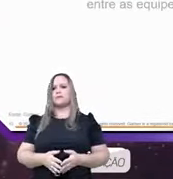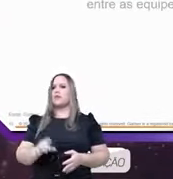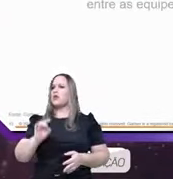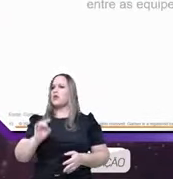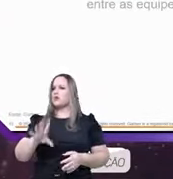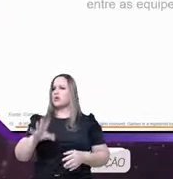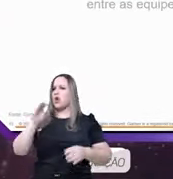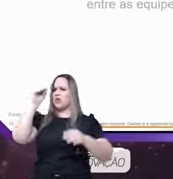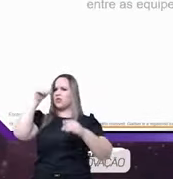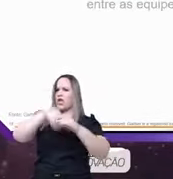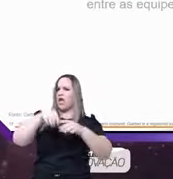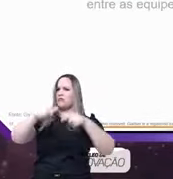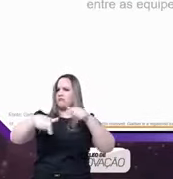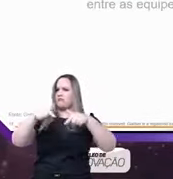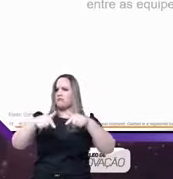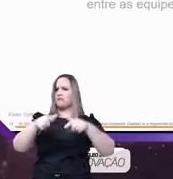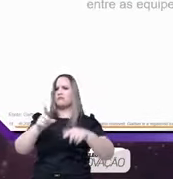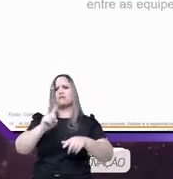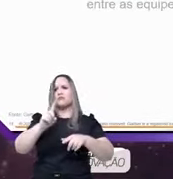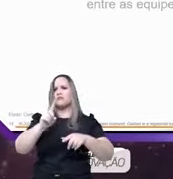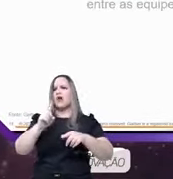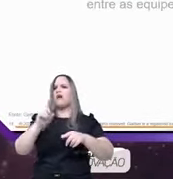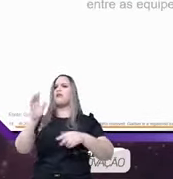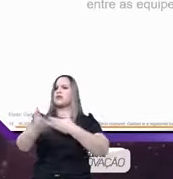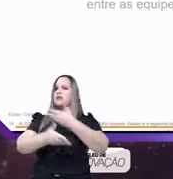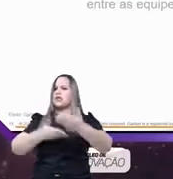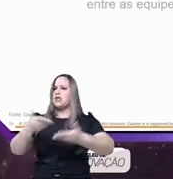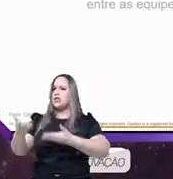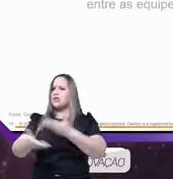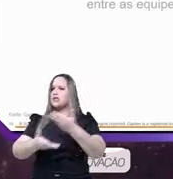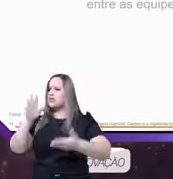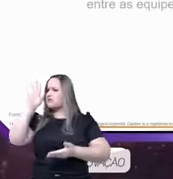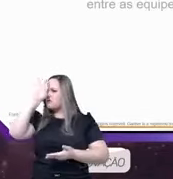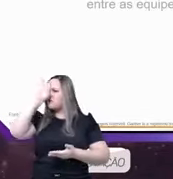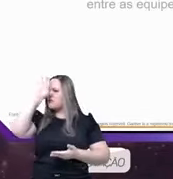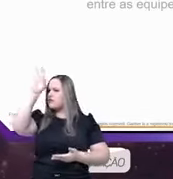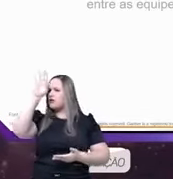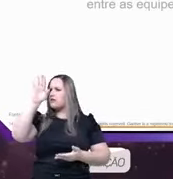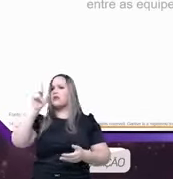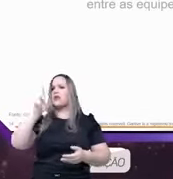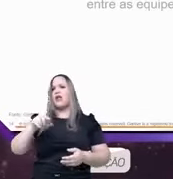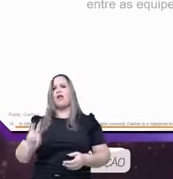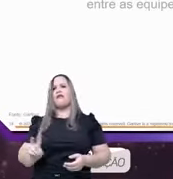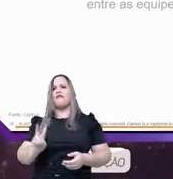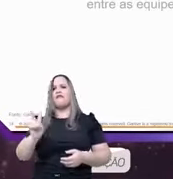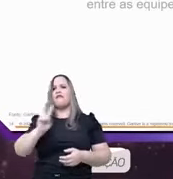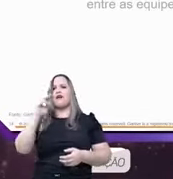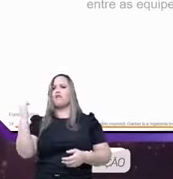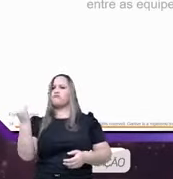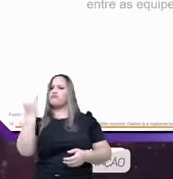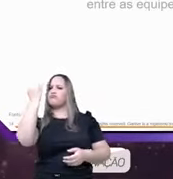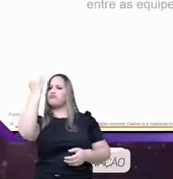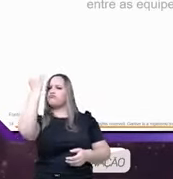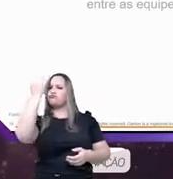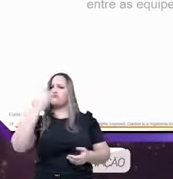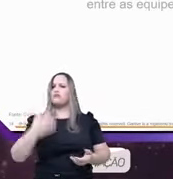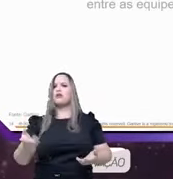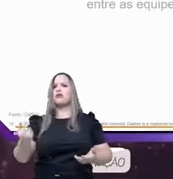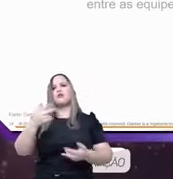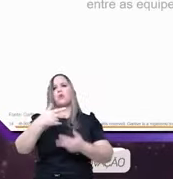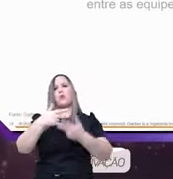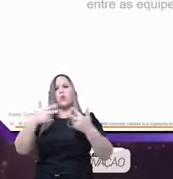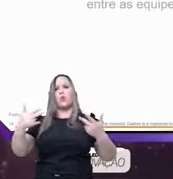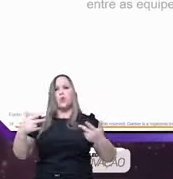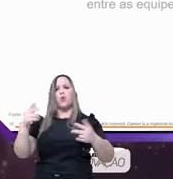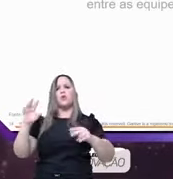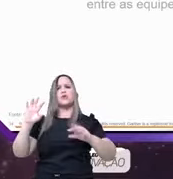fora. Iteração. Priorizar e entregar com valor incremental. Uma coisa que todo mundo escuta muito